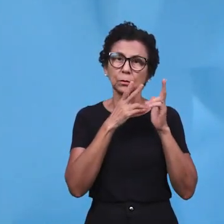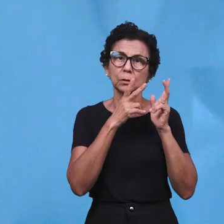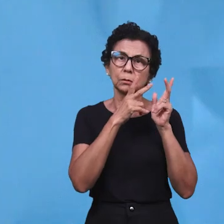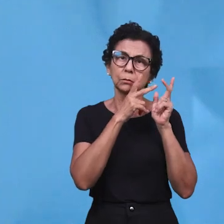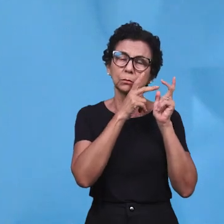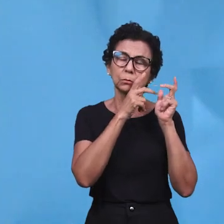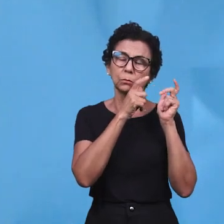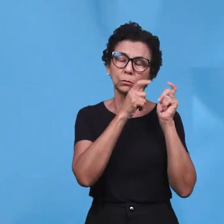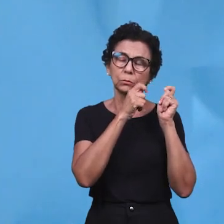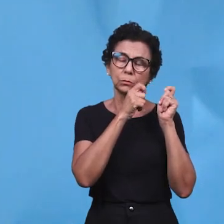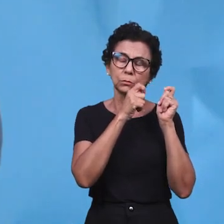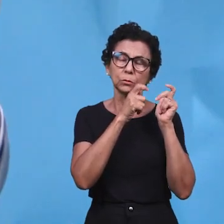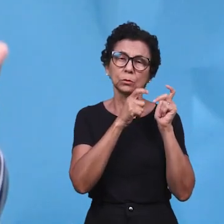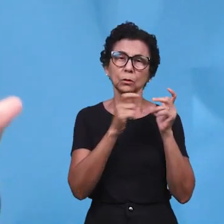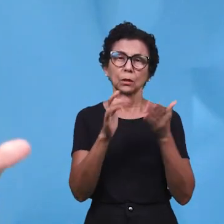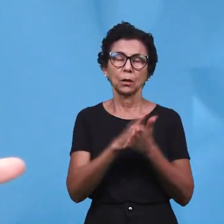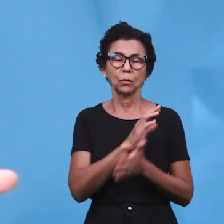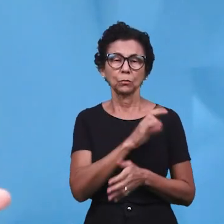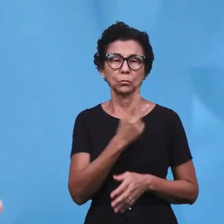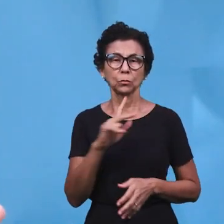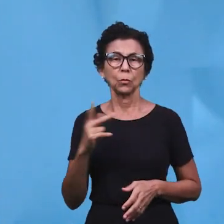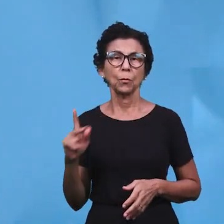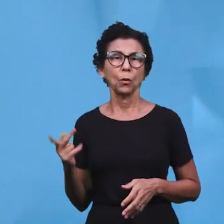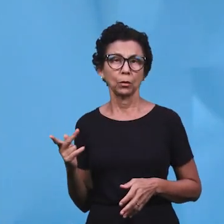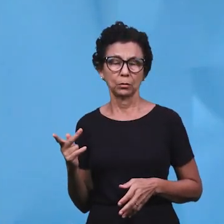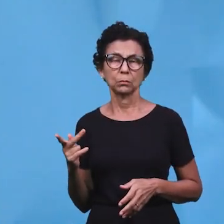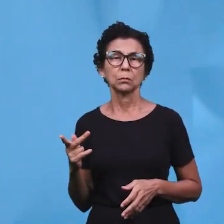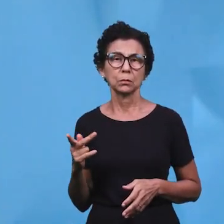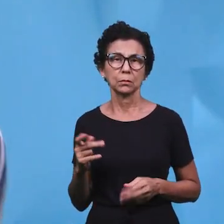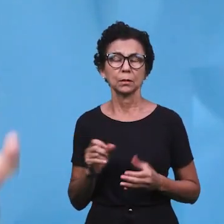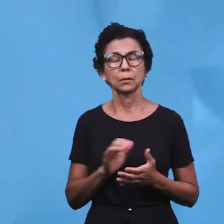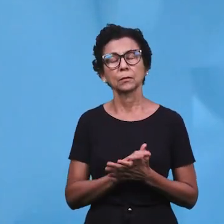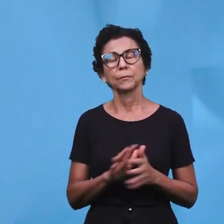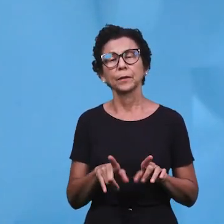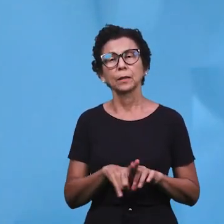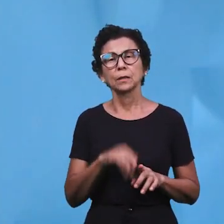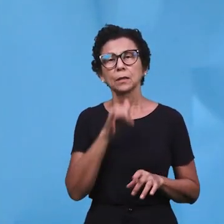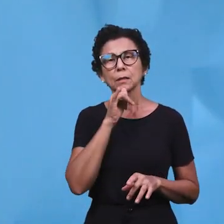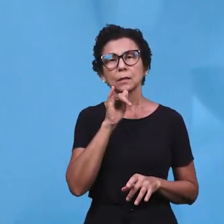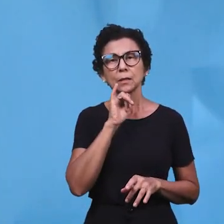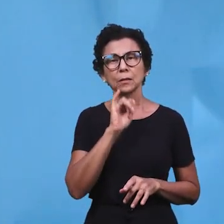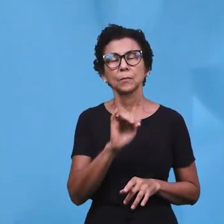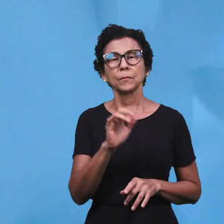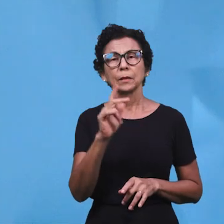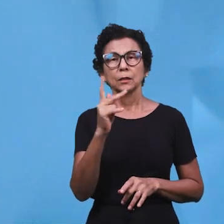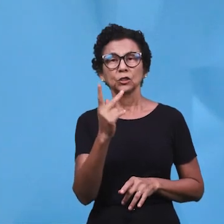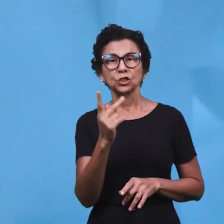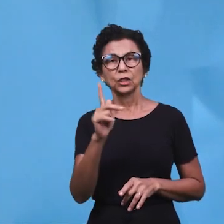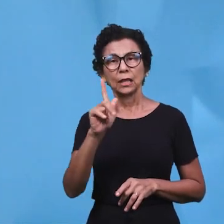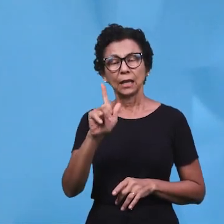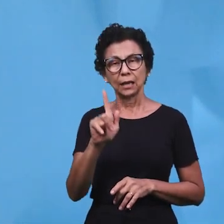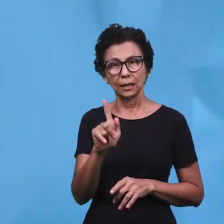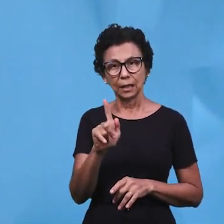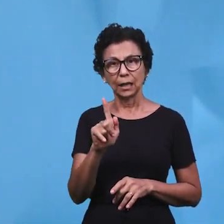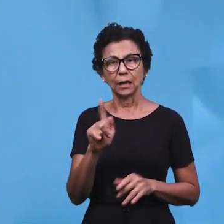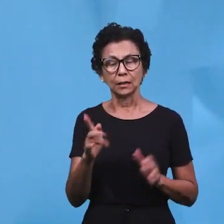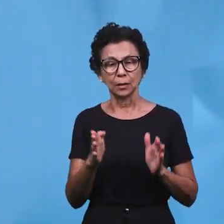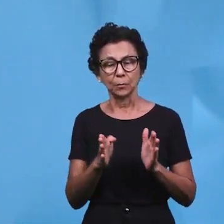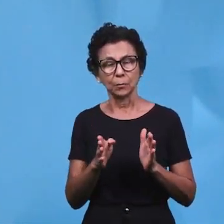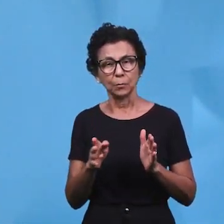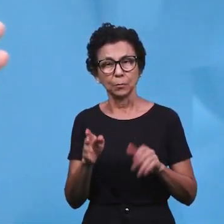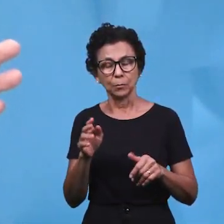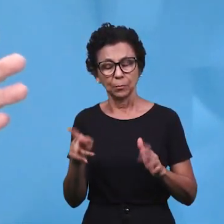né, alguns hormônios são produzidos, como o GH, que é o hormônio do crescimento. E existe